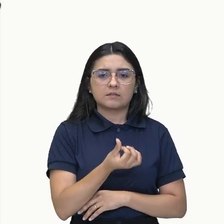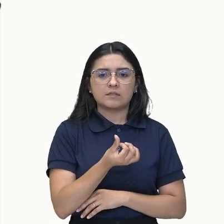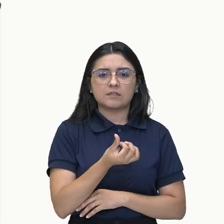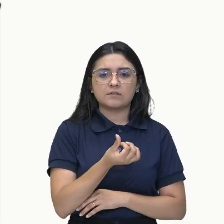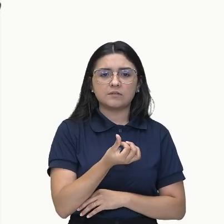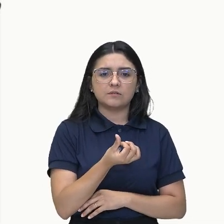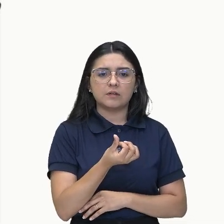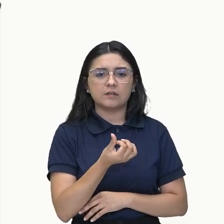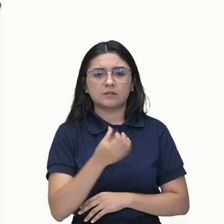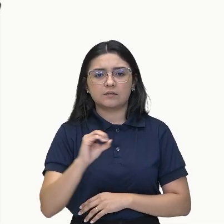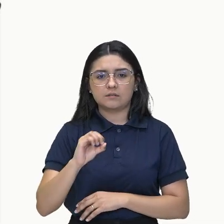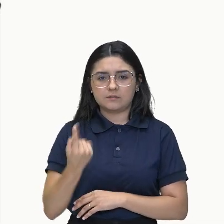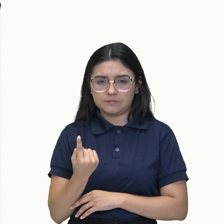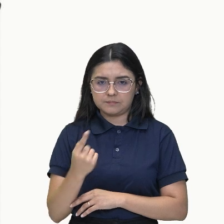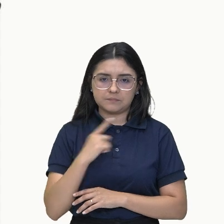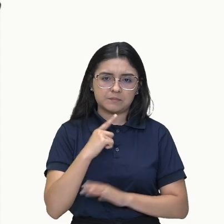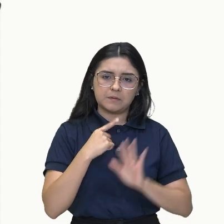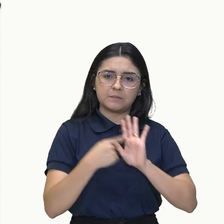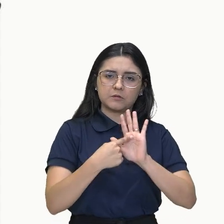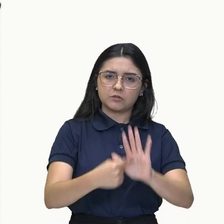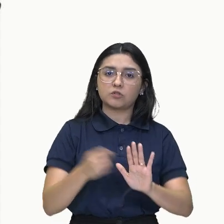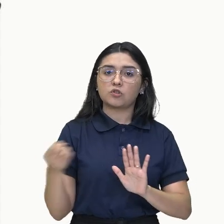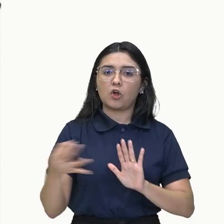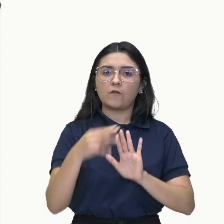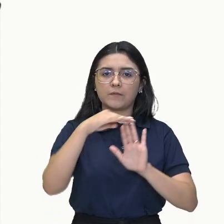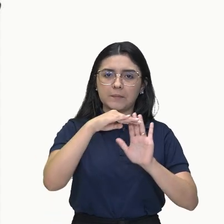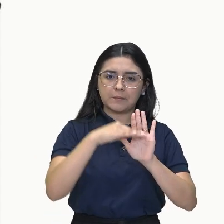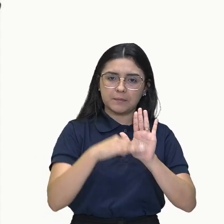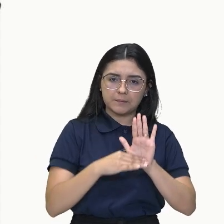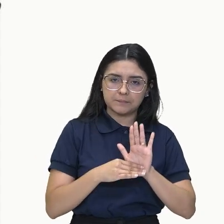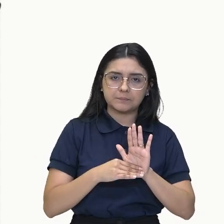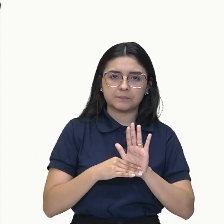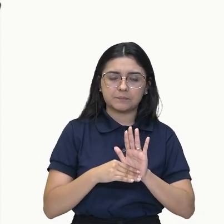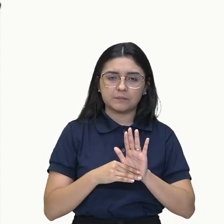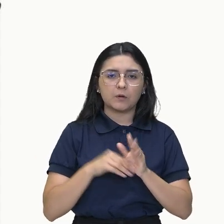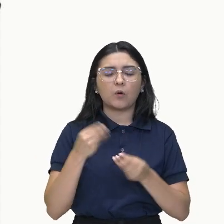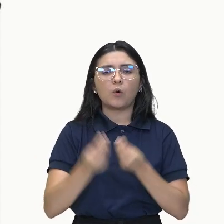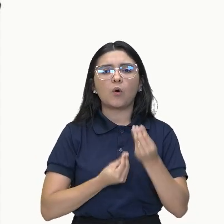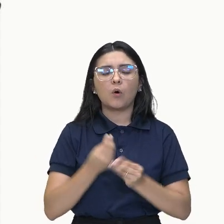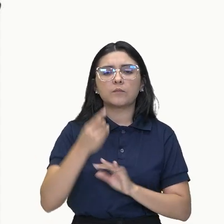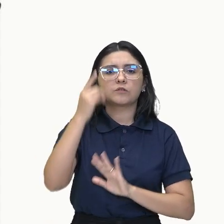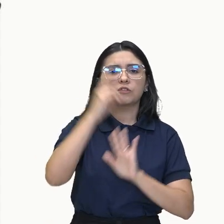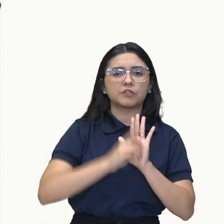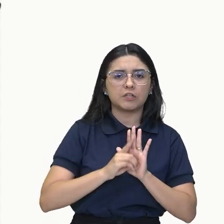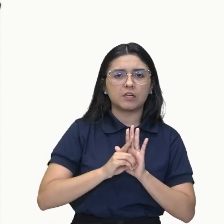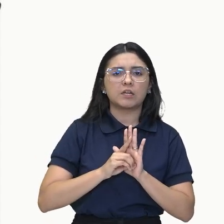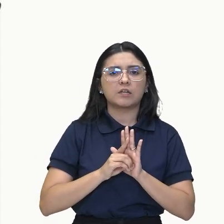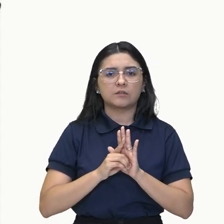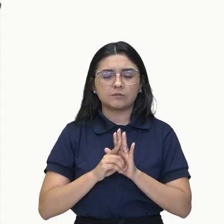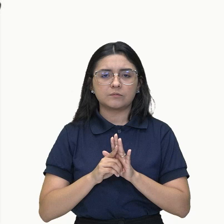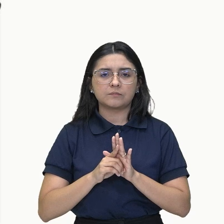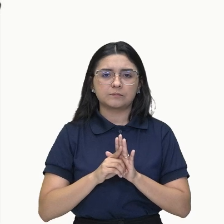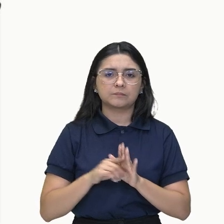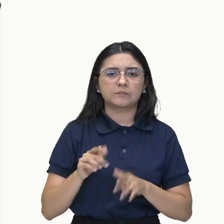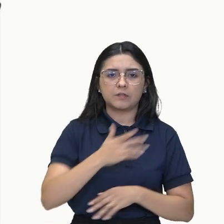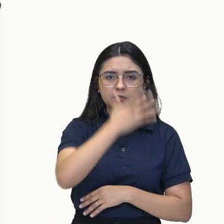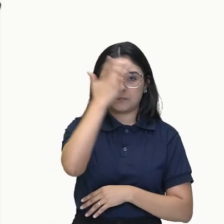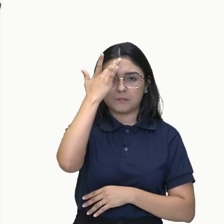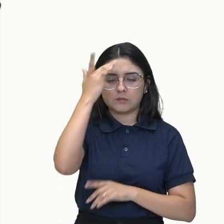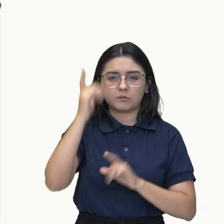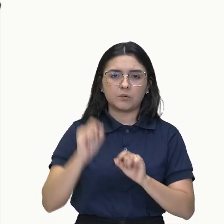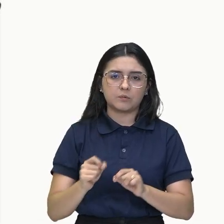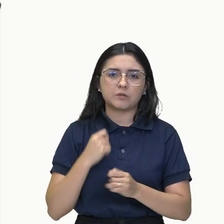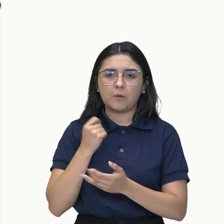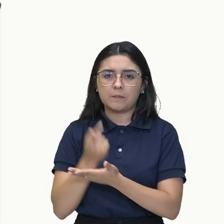1850, apresentou novos critérios com relação ao direito, aos direitos e deveres dos proprietários de